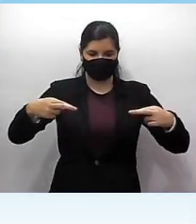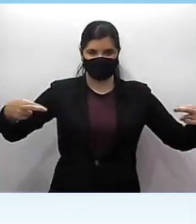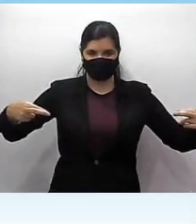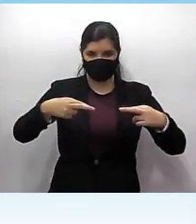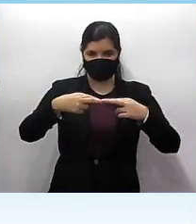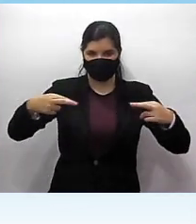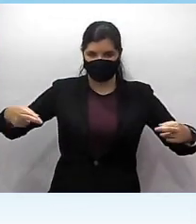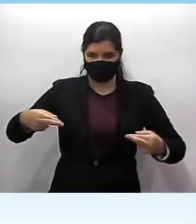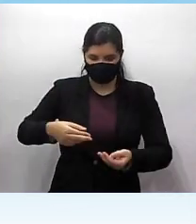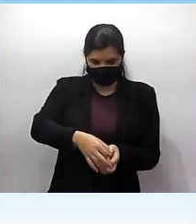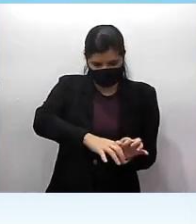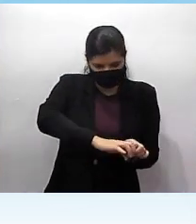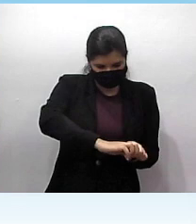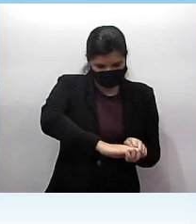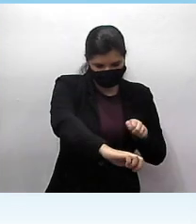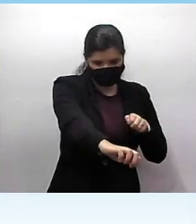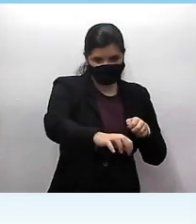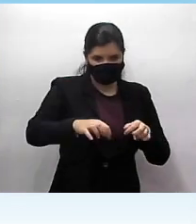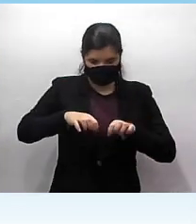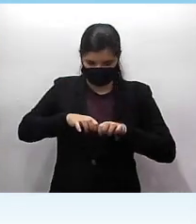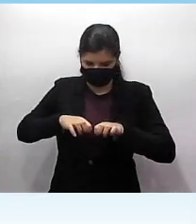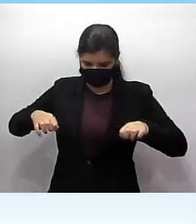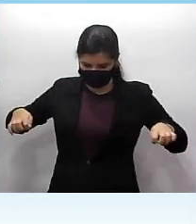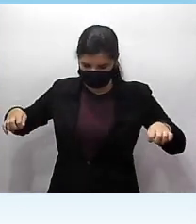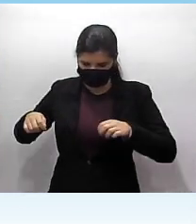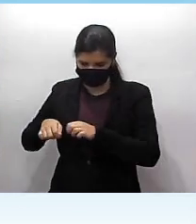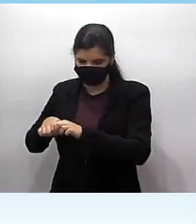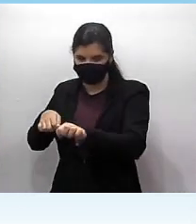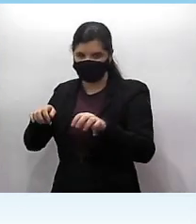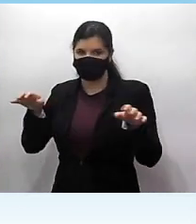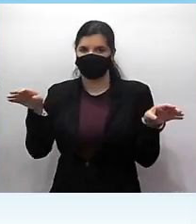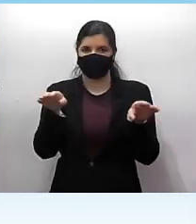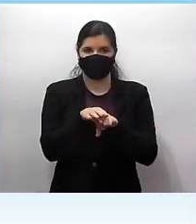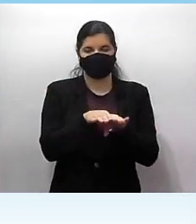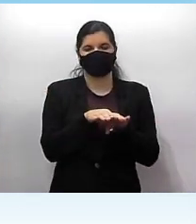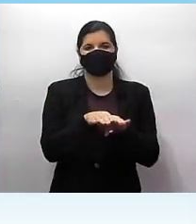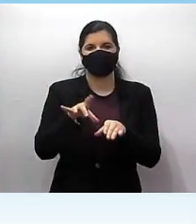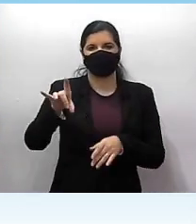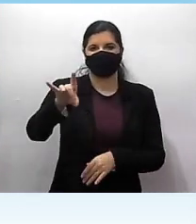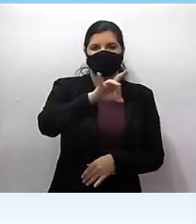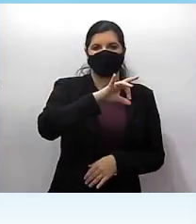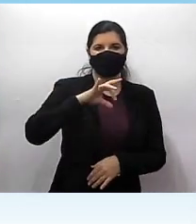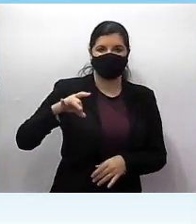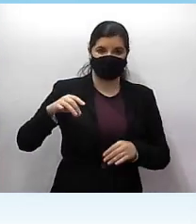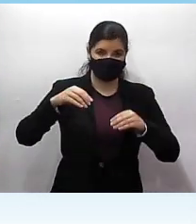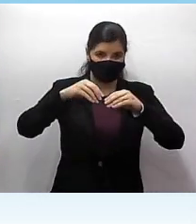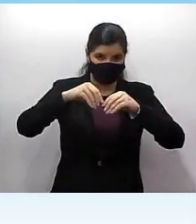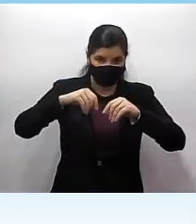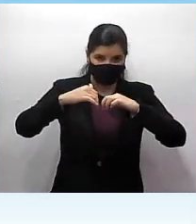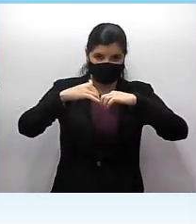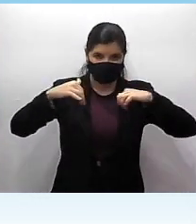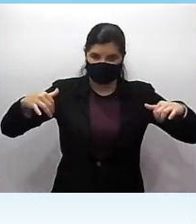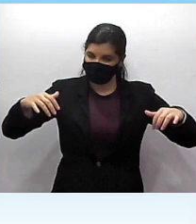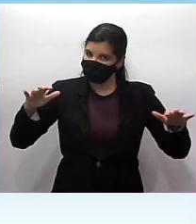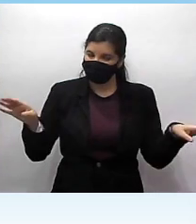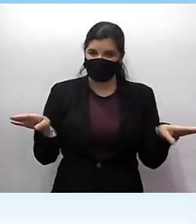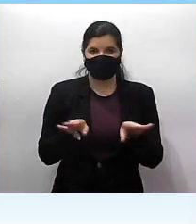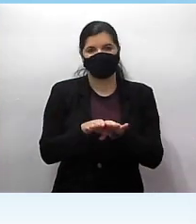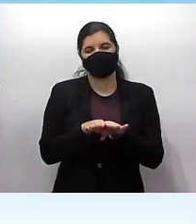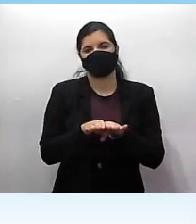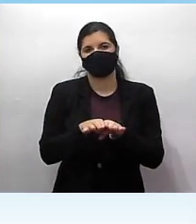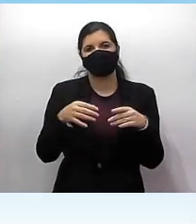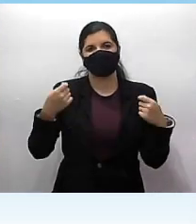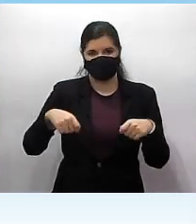essas divisões igualitárias. Cada um tinha seu pedaço de terreno do mesmo tamanho. Para isso tem que se